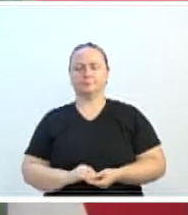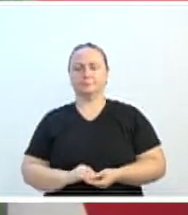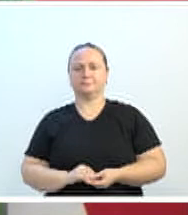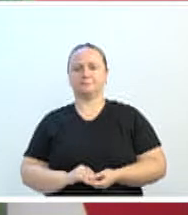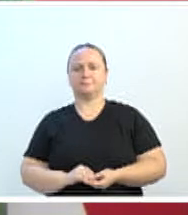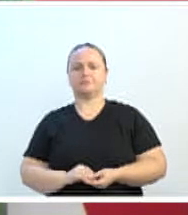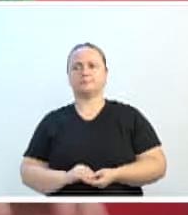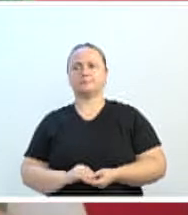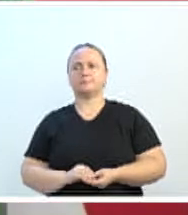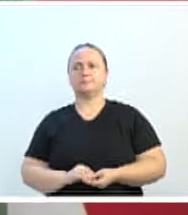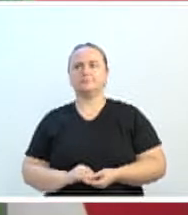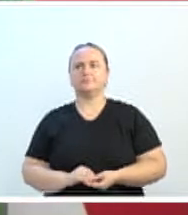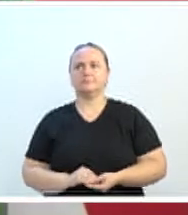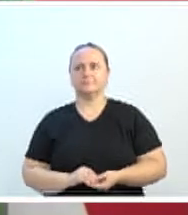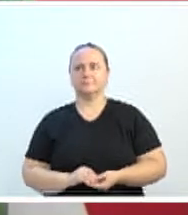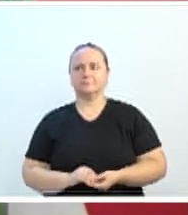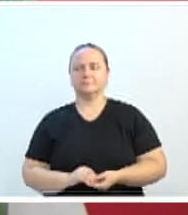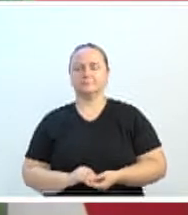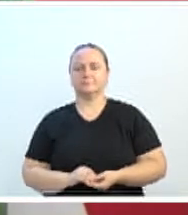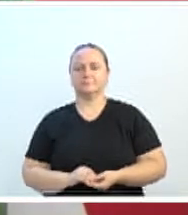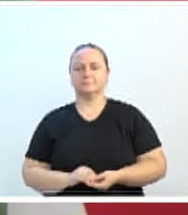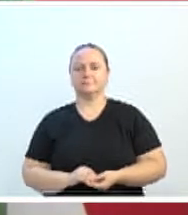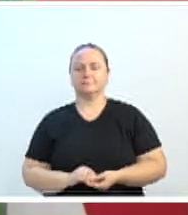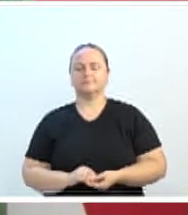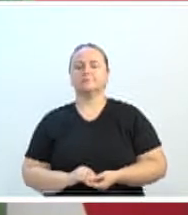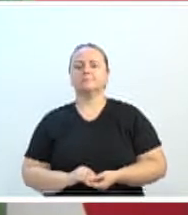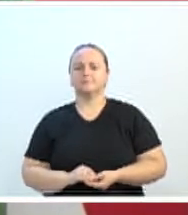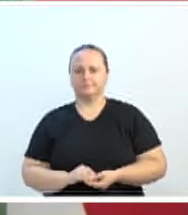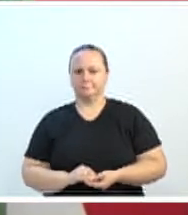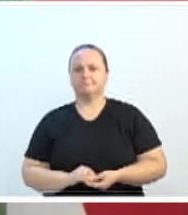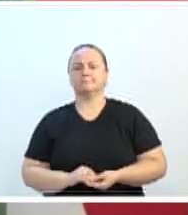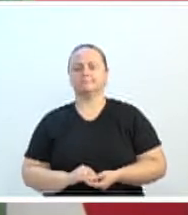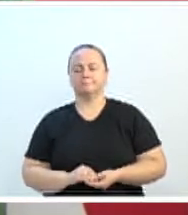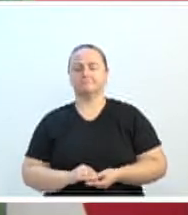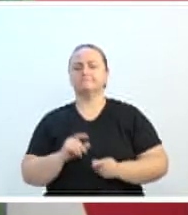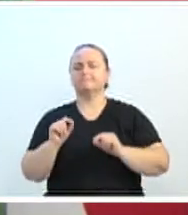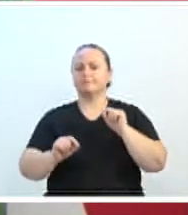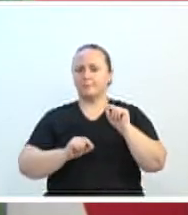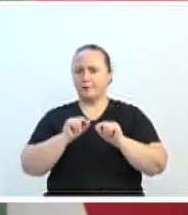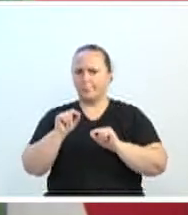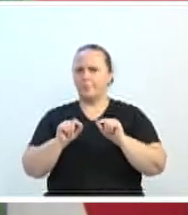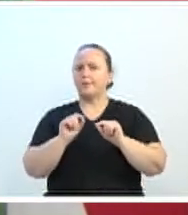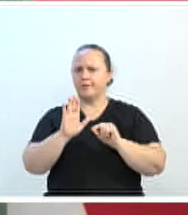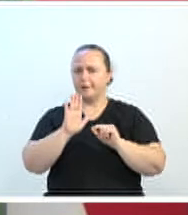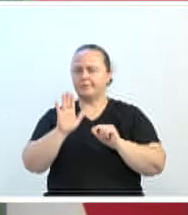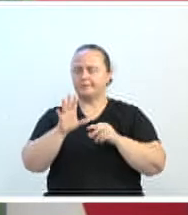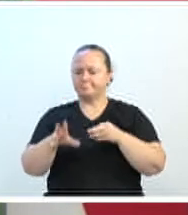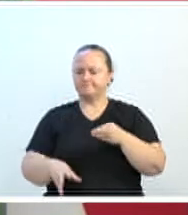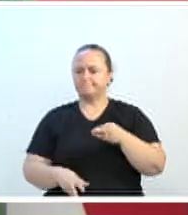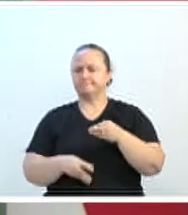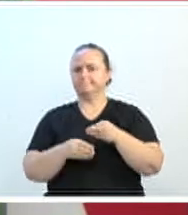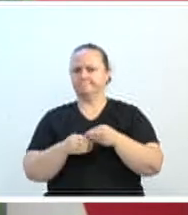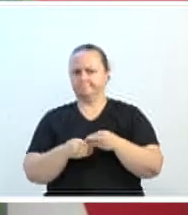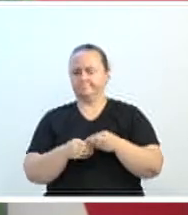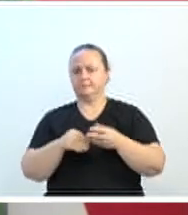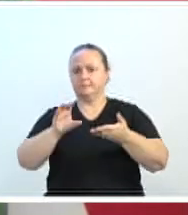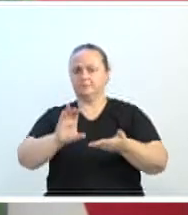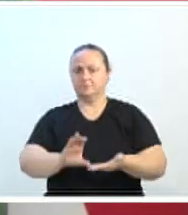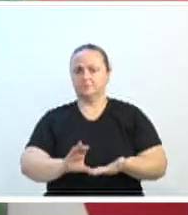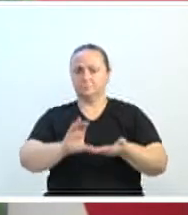Ok, Mário. Mas veja, o que eu quero dizer, Mário, é que o Conselho hoje tem poder